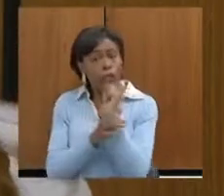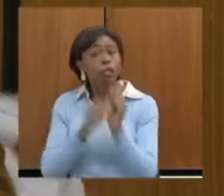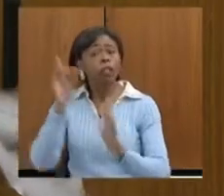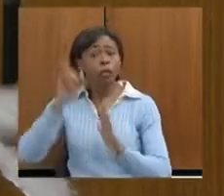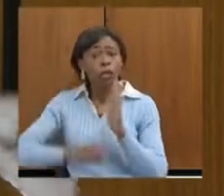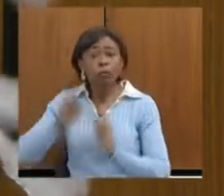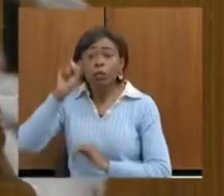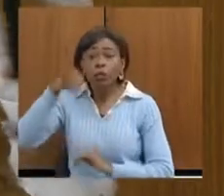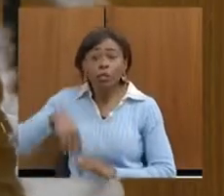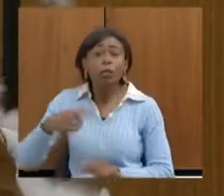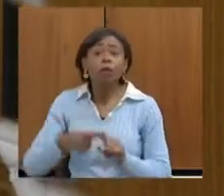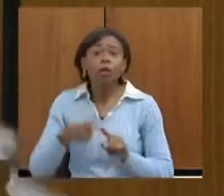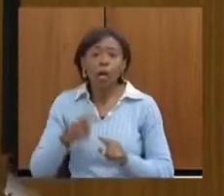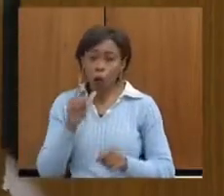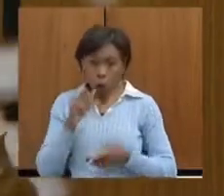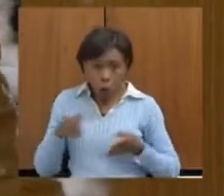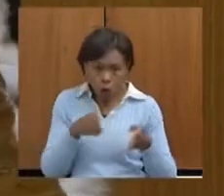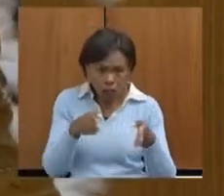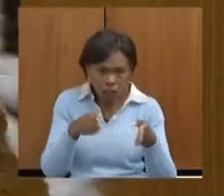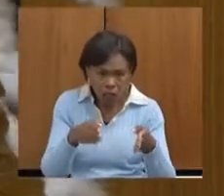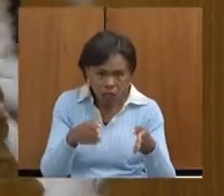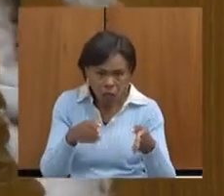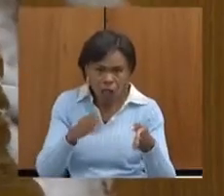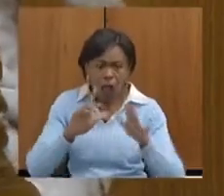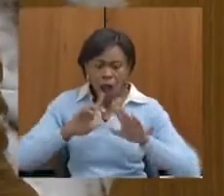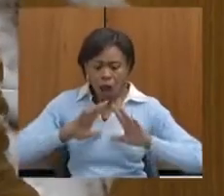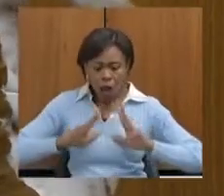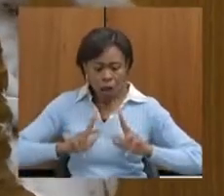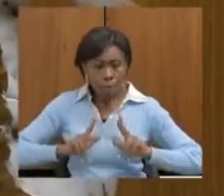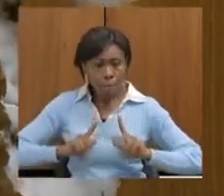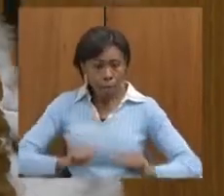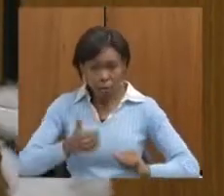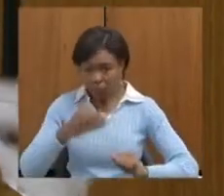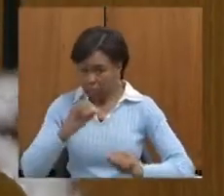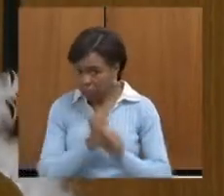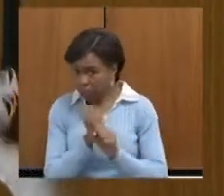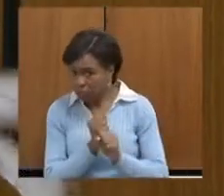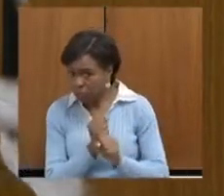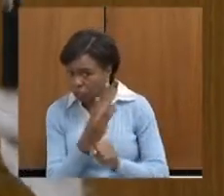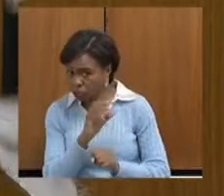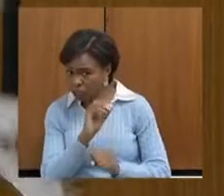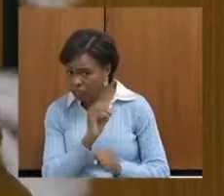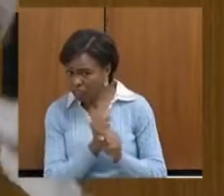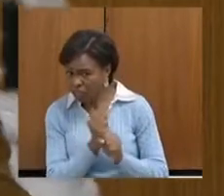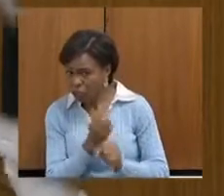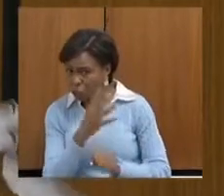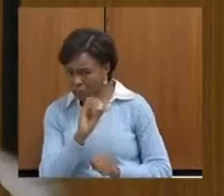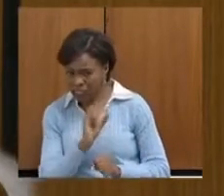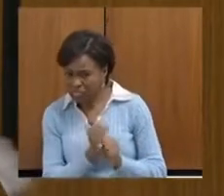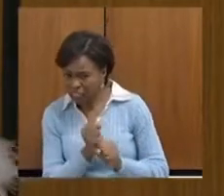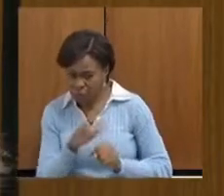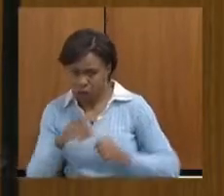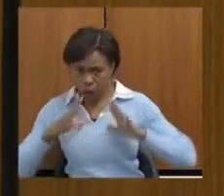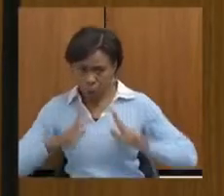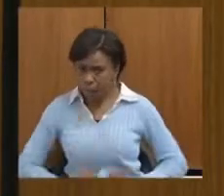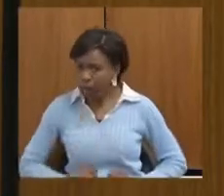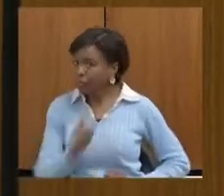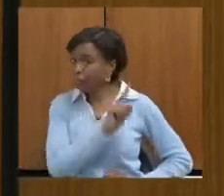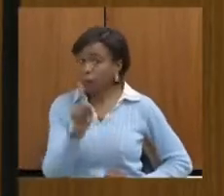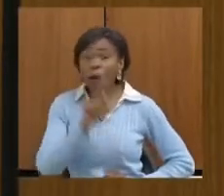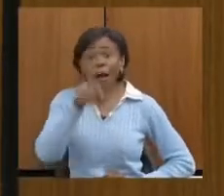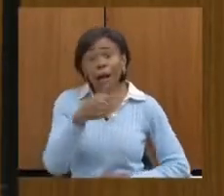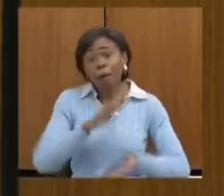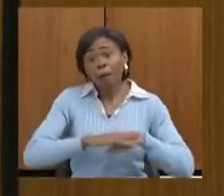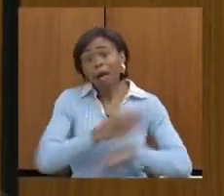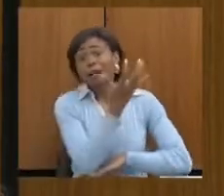porque o nosso eu não vai limpar agora com 10 20 30 40 50 anos não esse é o trabalho para natureza não trabalho para o ser humano e